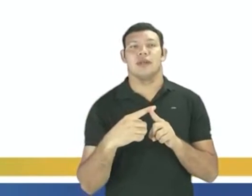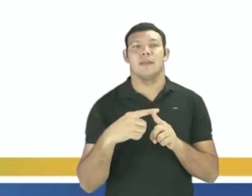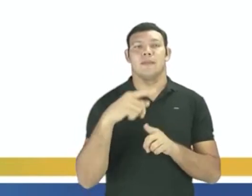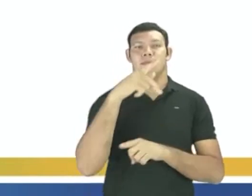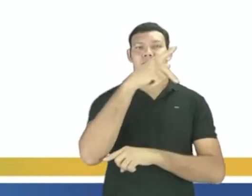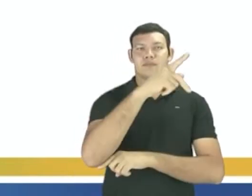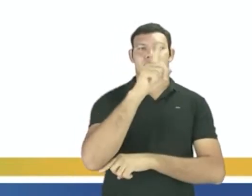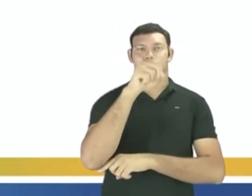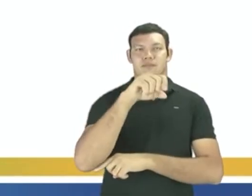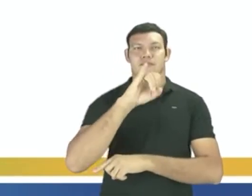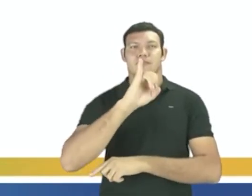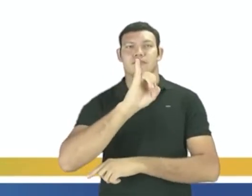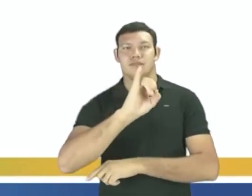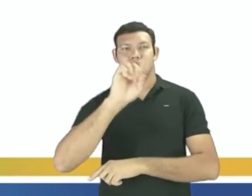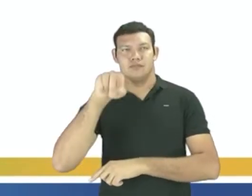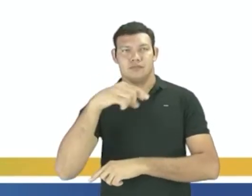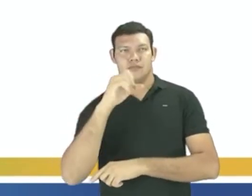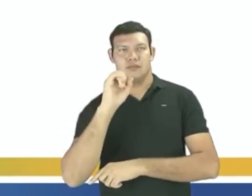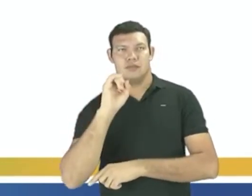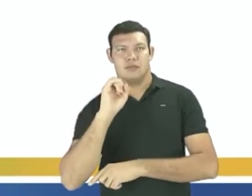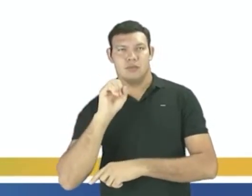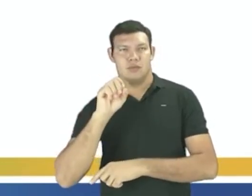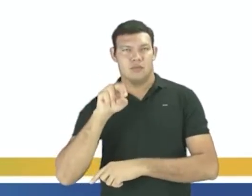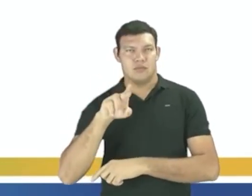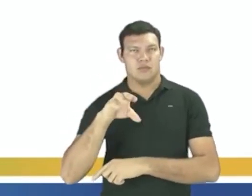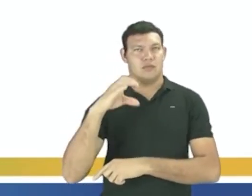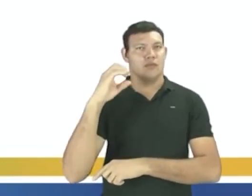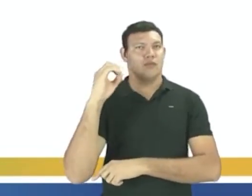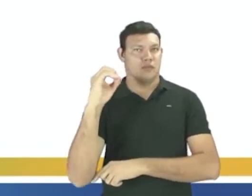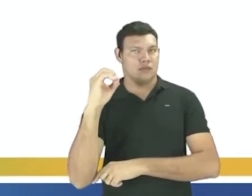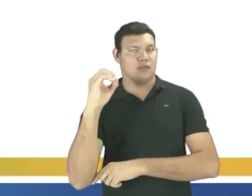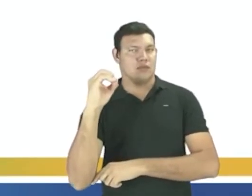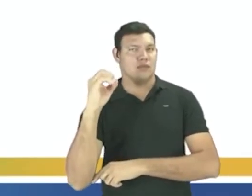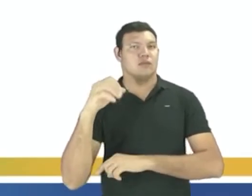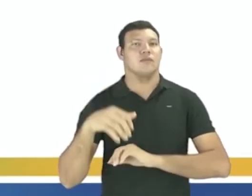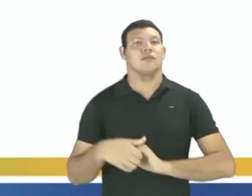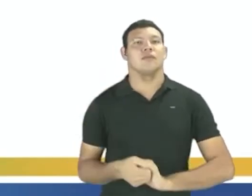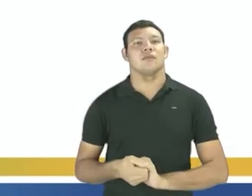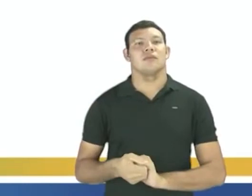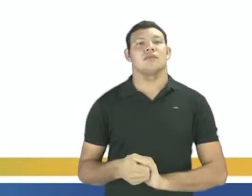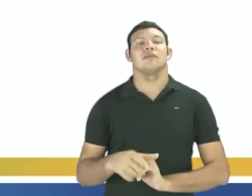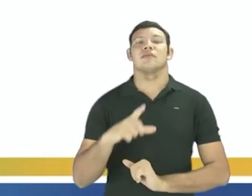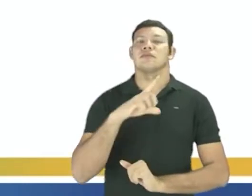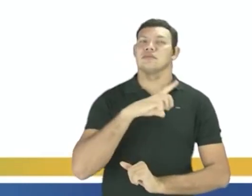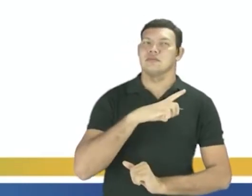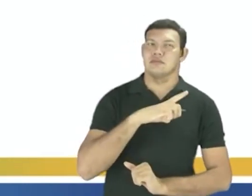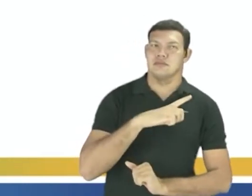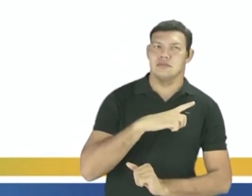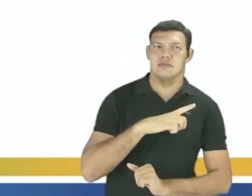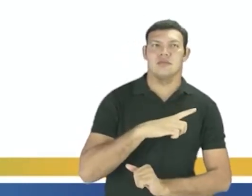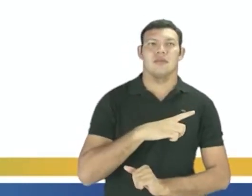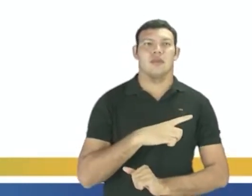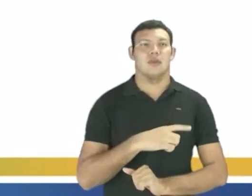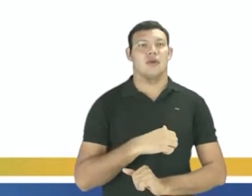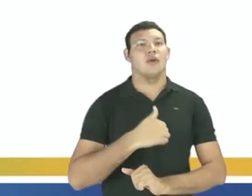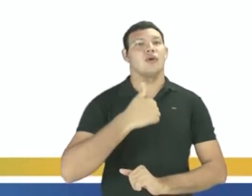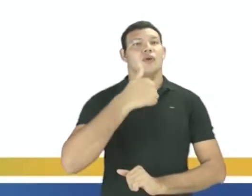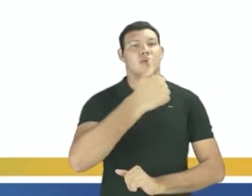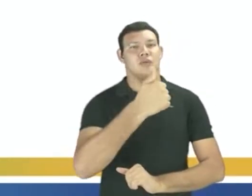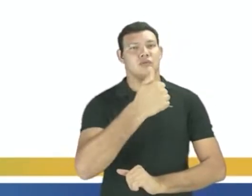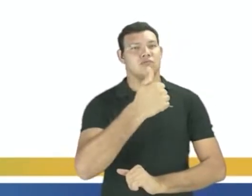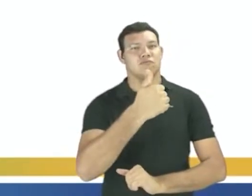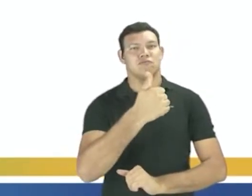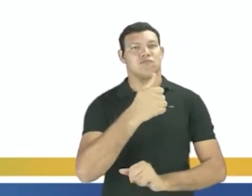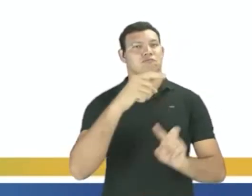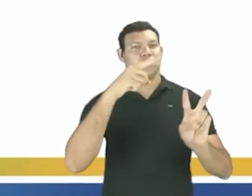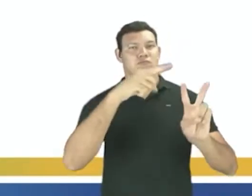igual a zero. Isso quando você vai estudar os números complexos, tá? Nós temos também, para o 1, não é raiz de p de